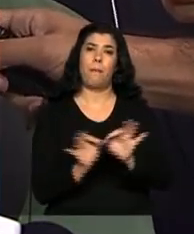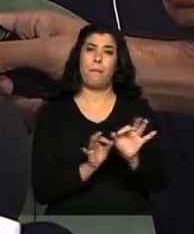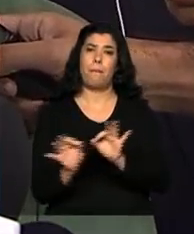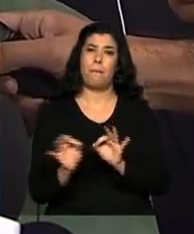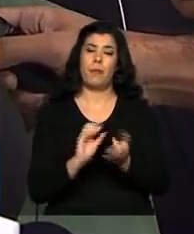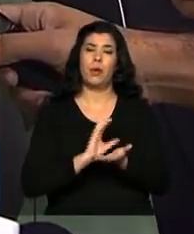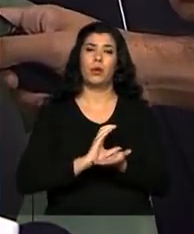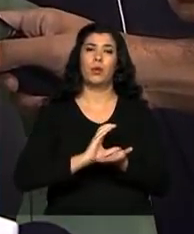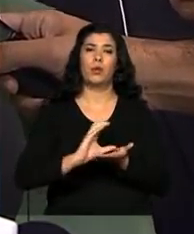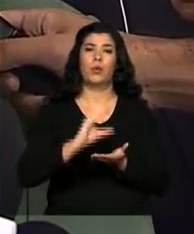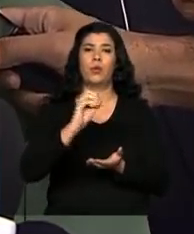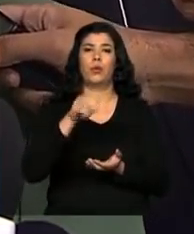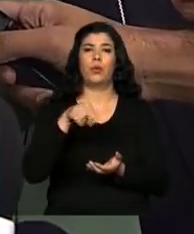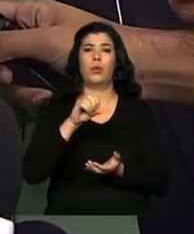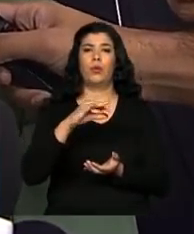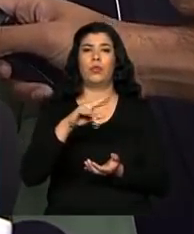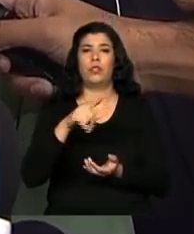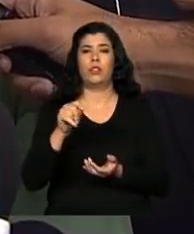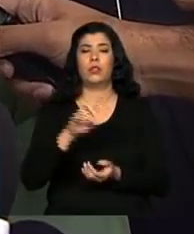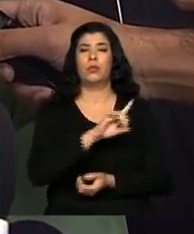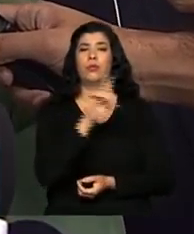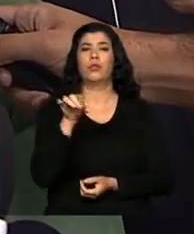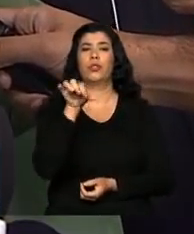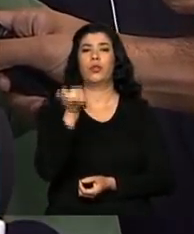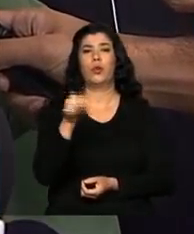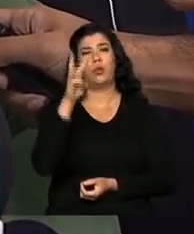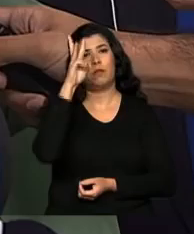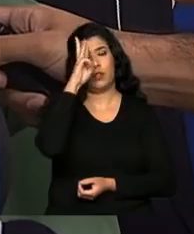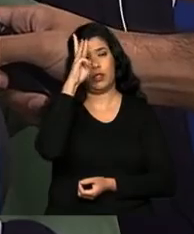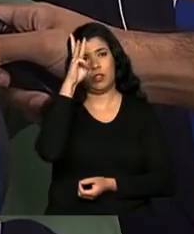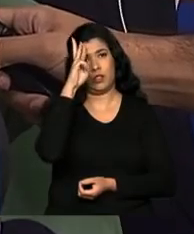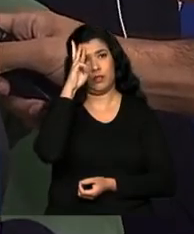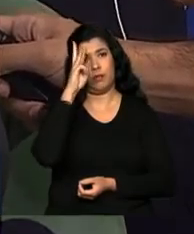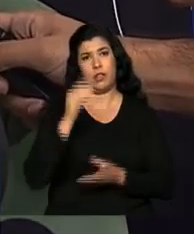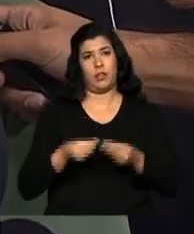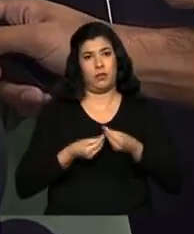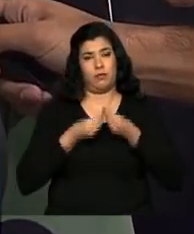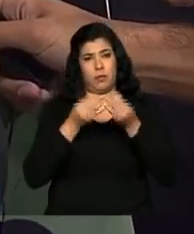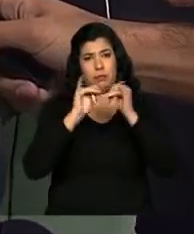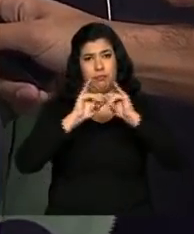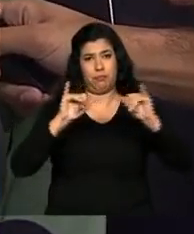nós pretendemos lançar dia 9, que é uma terça-feira, se eu não me engano.